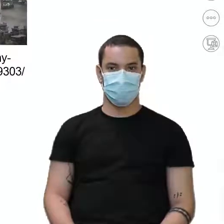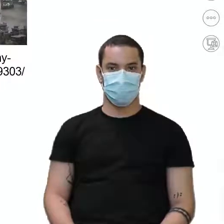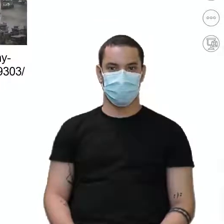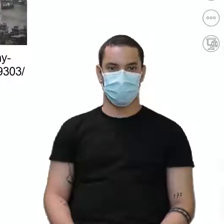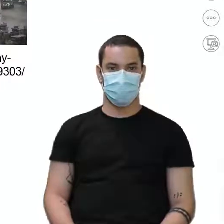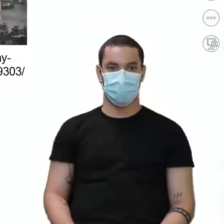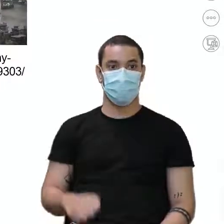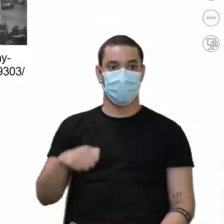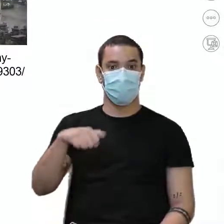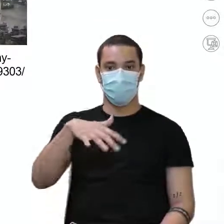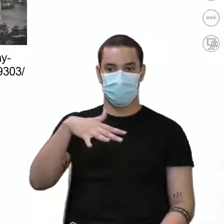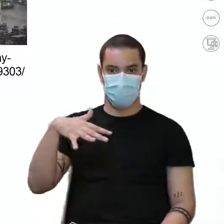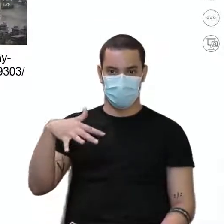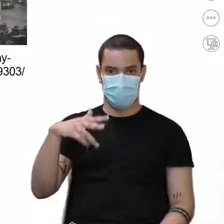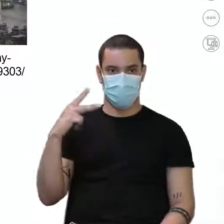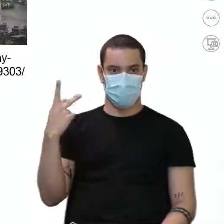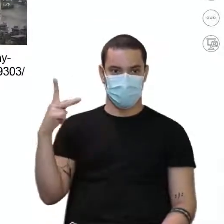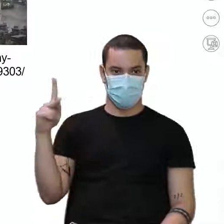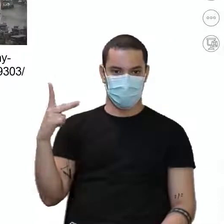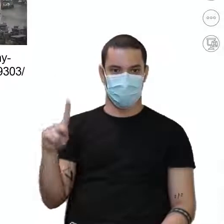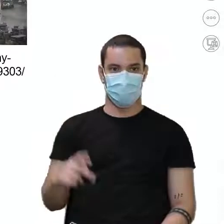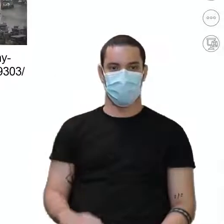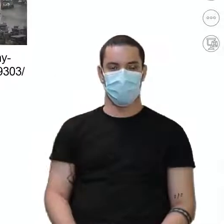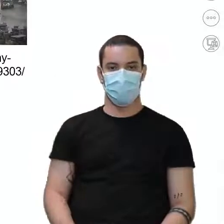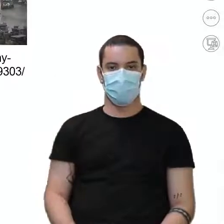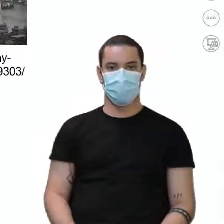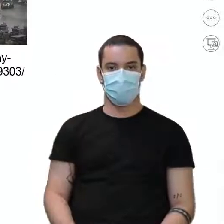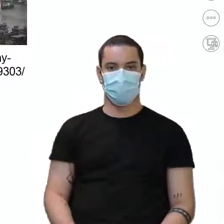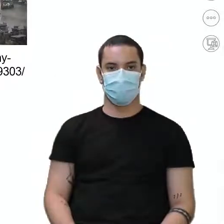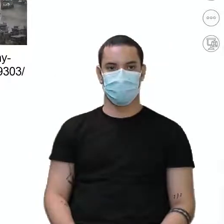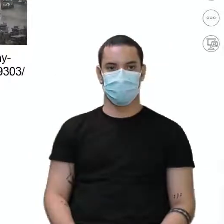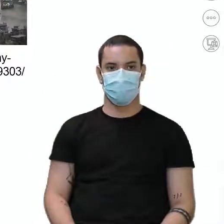A situação é essa. It began raining